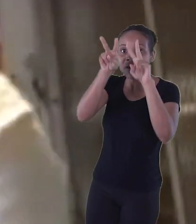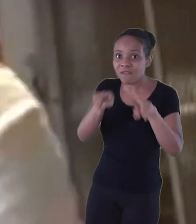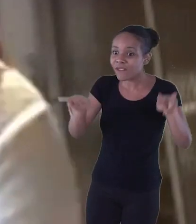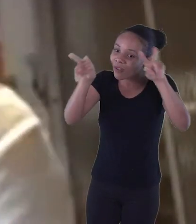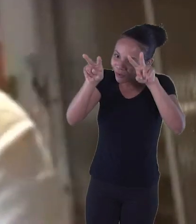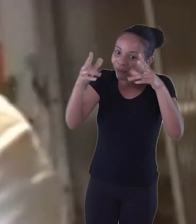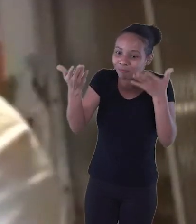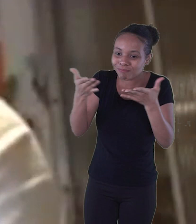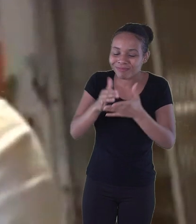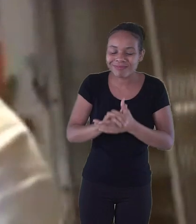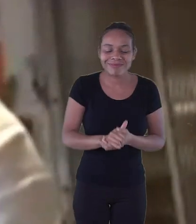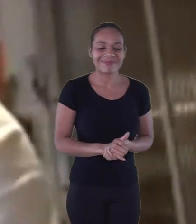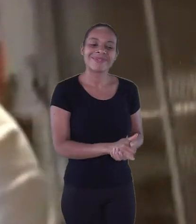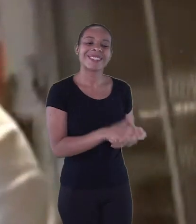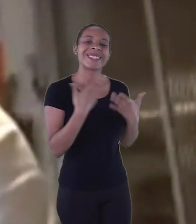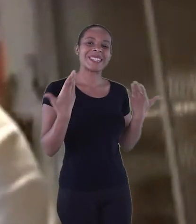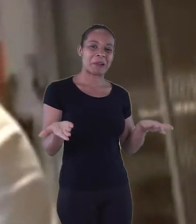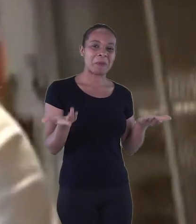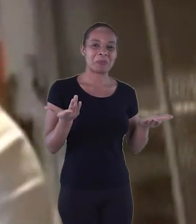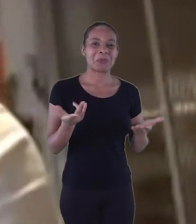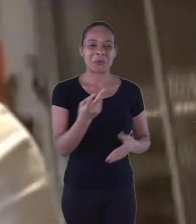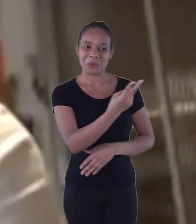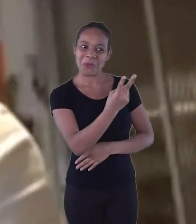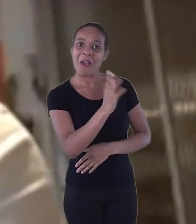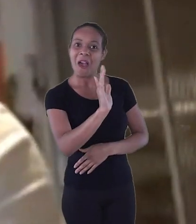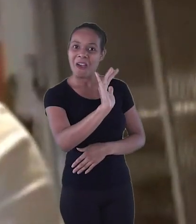Como a Lili disse, o Flávio também, acho que a gente